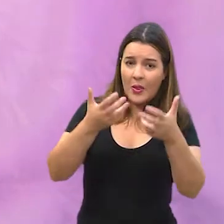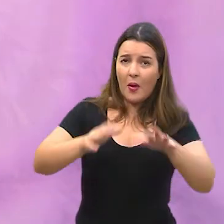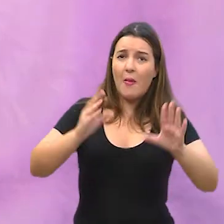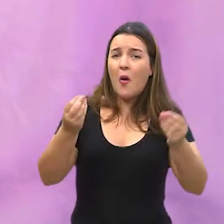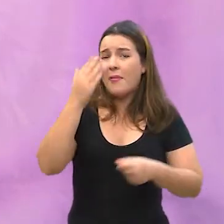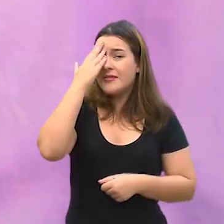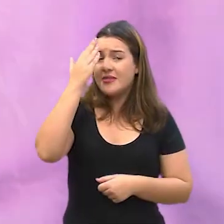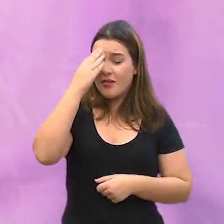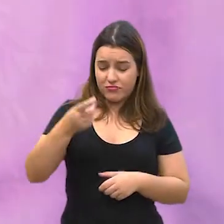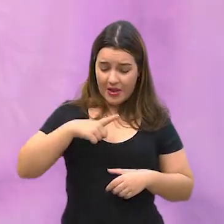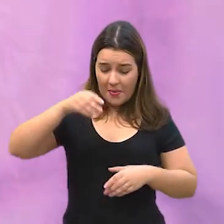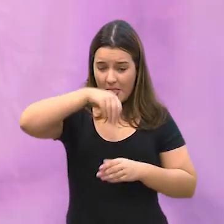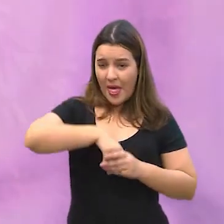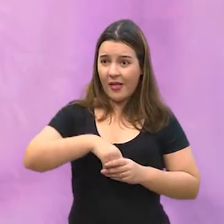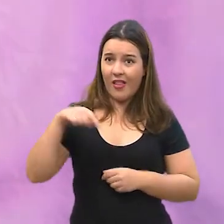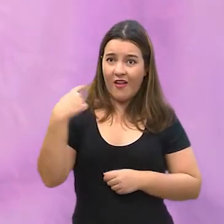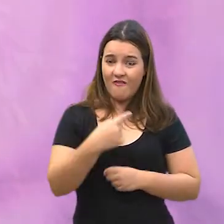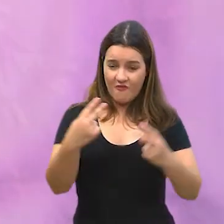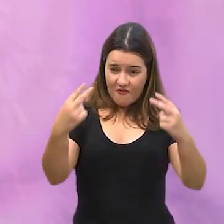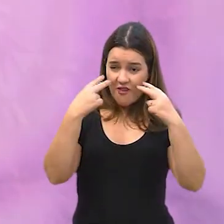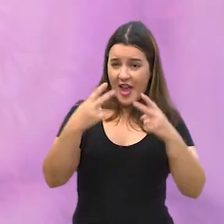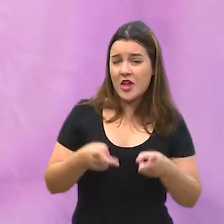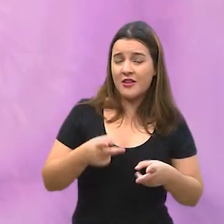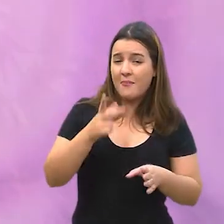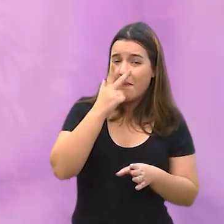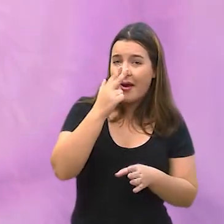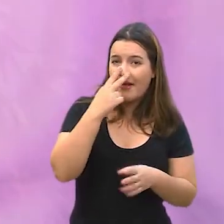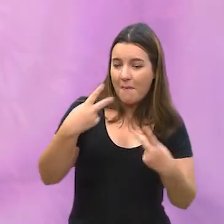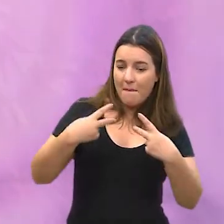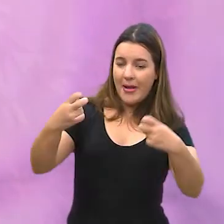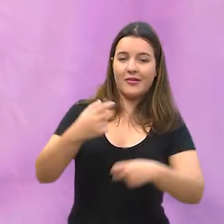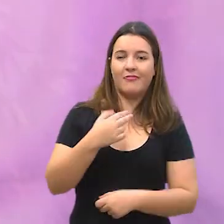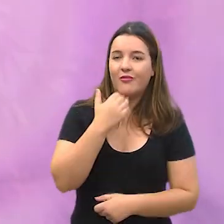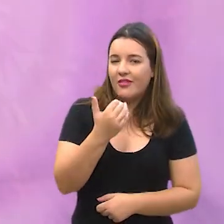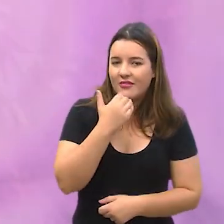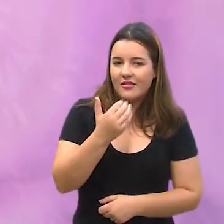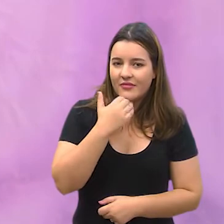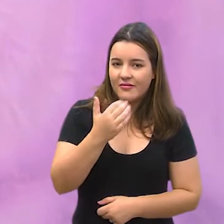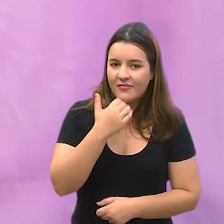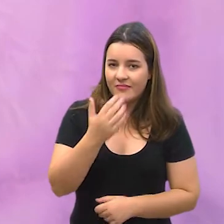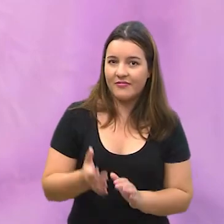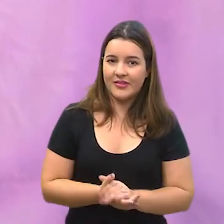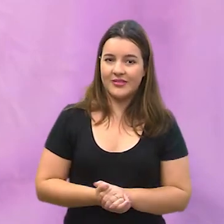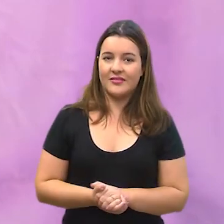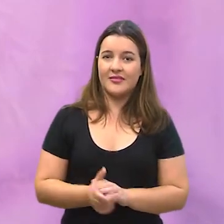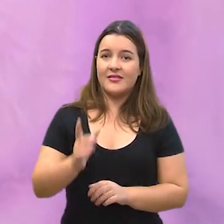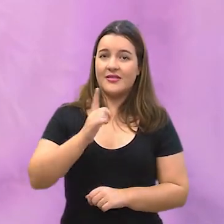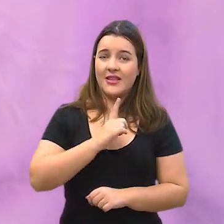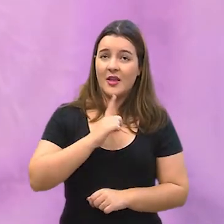de pacientes que portam HIV, mas que não transmitem esse vírus?